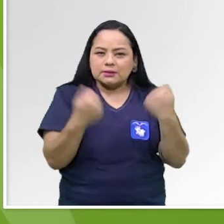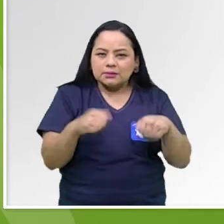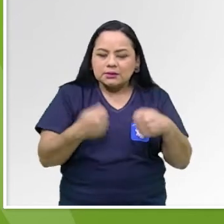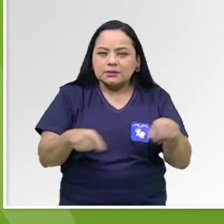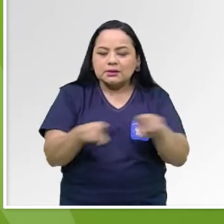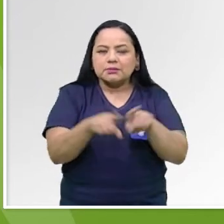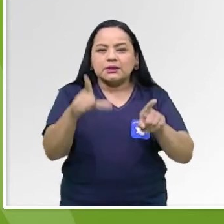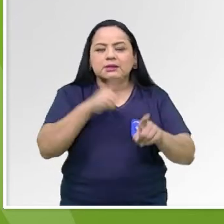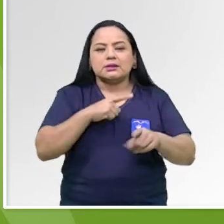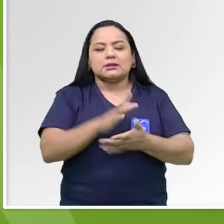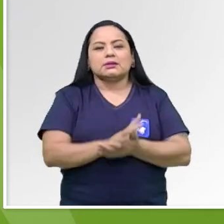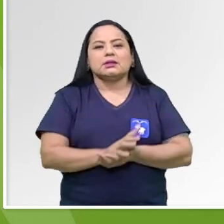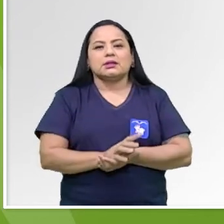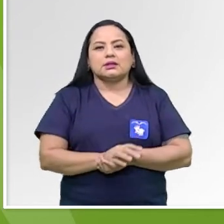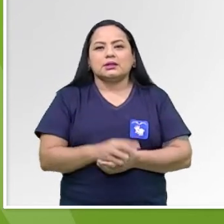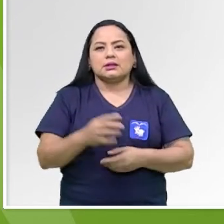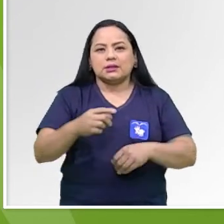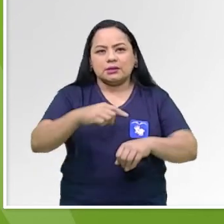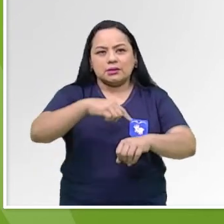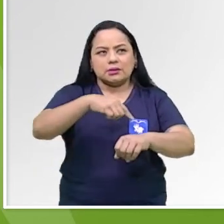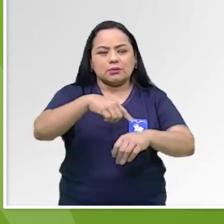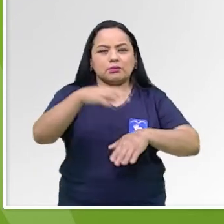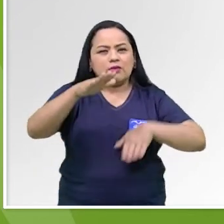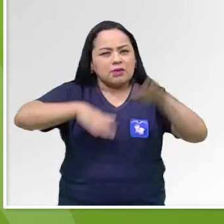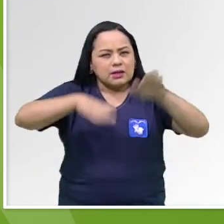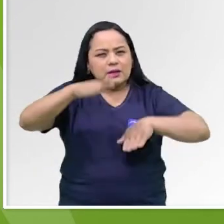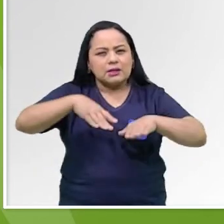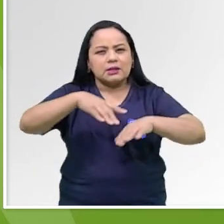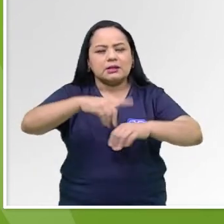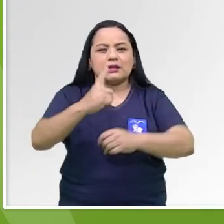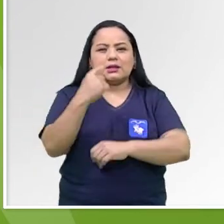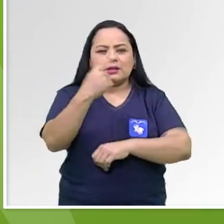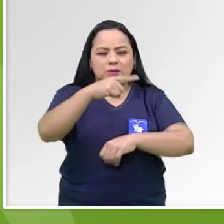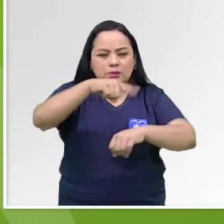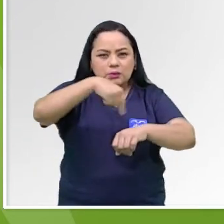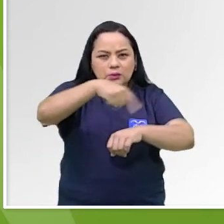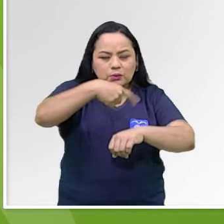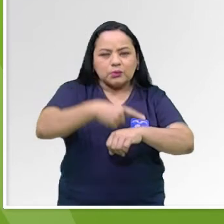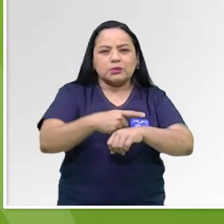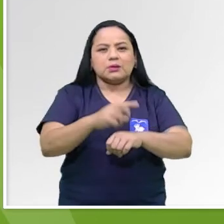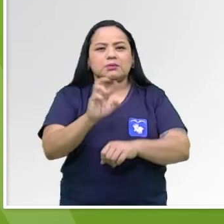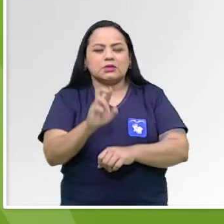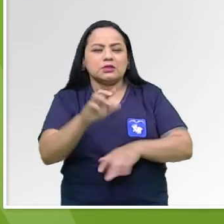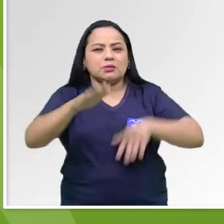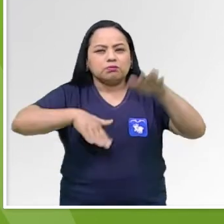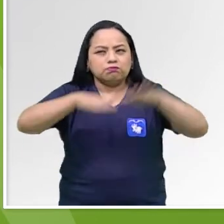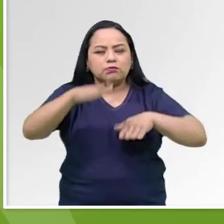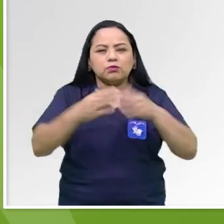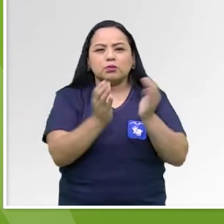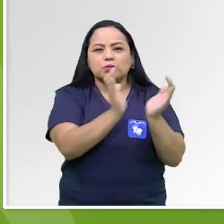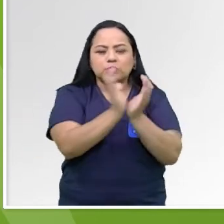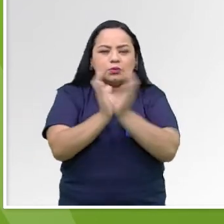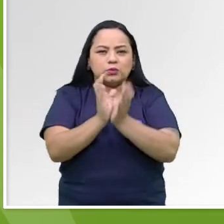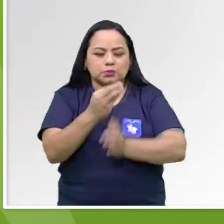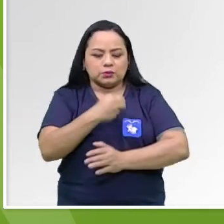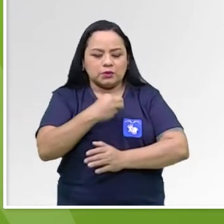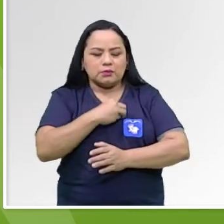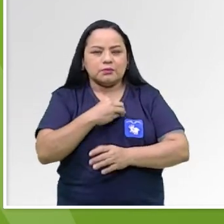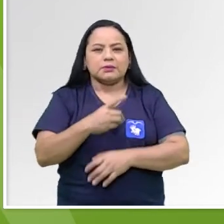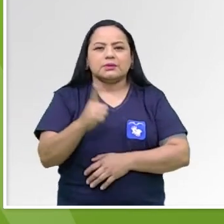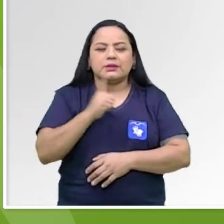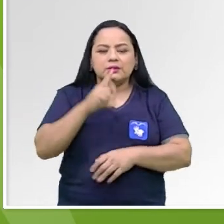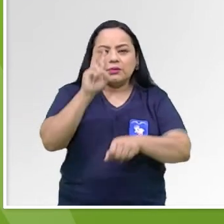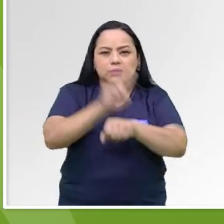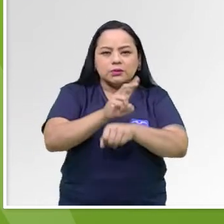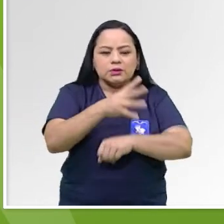um tempo de gestação bem variado conforme a espécie de mamíferos, tá? Então, eles têm um cuidado parental